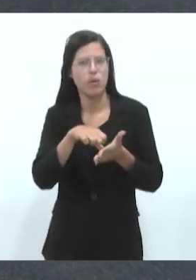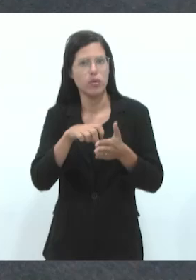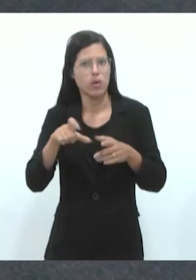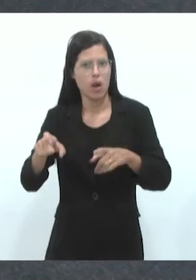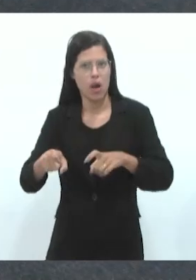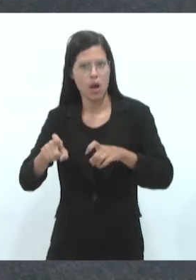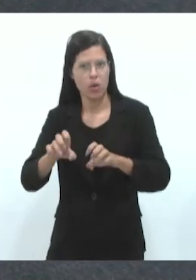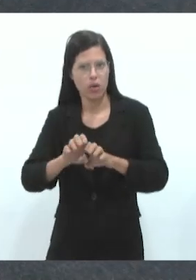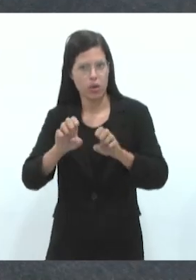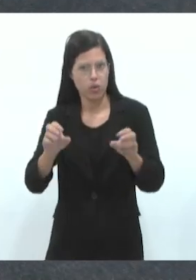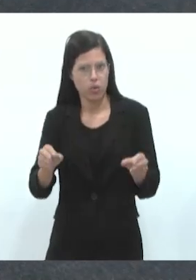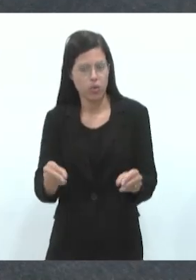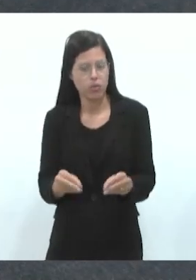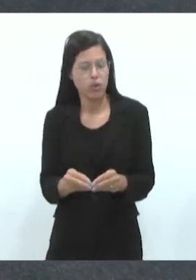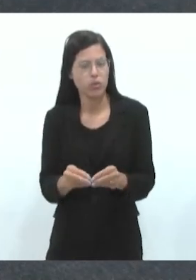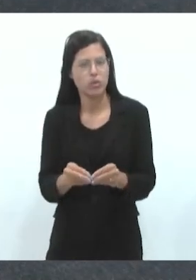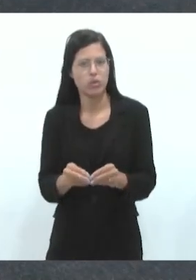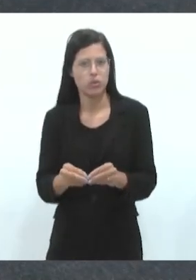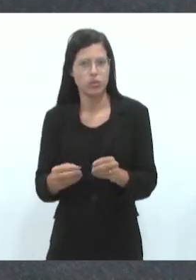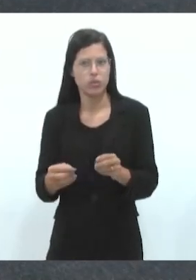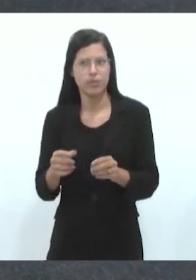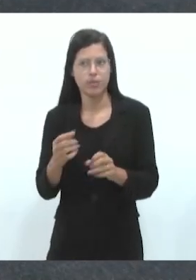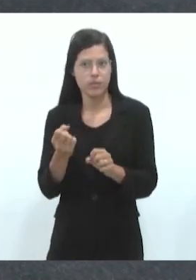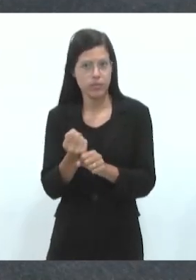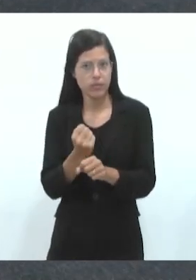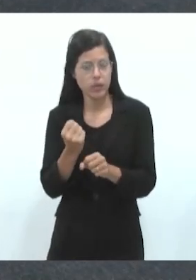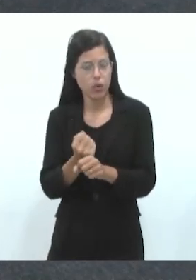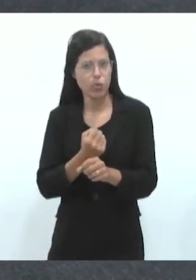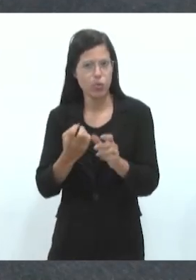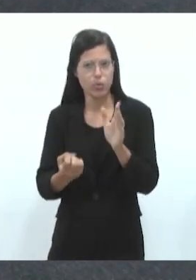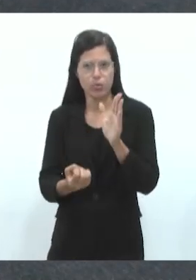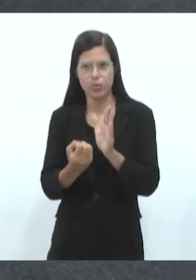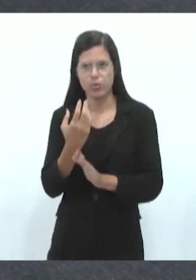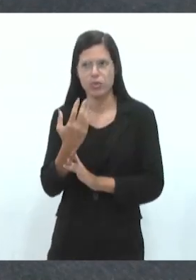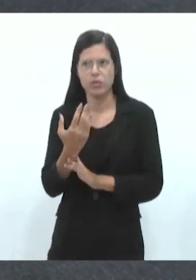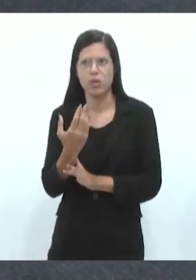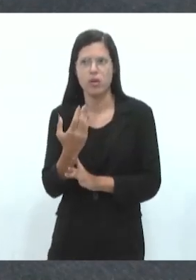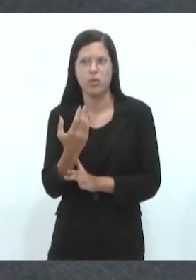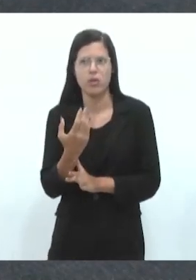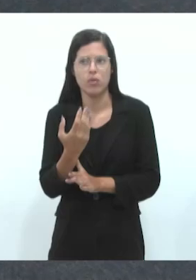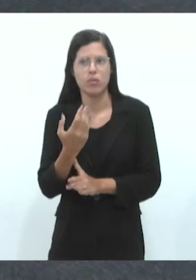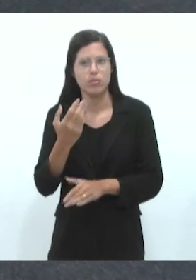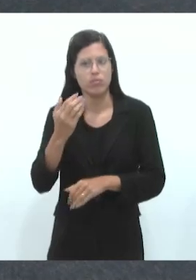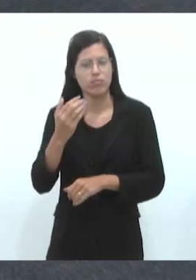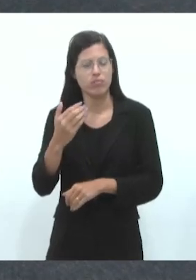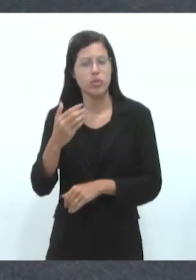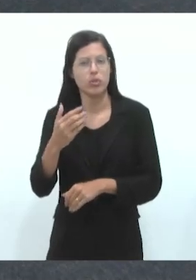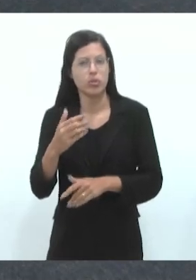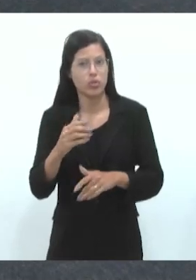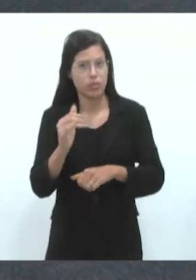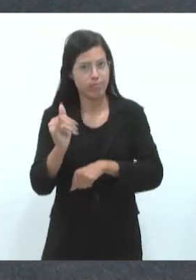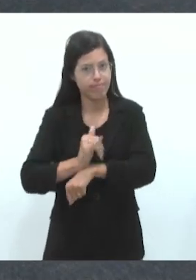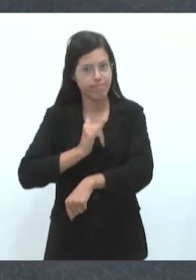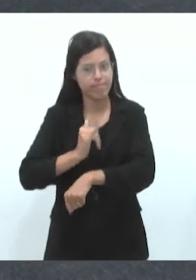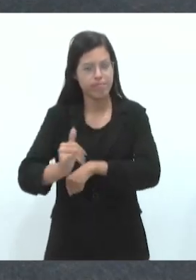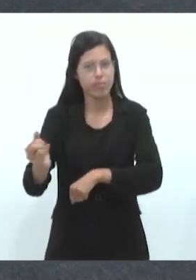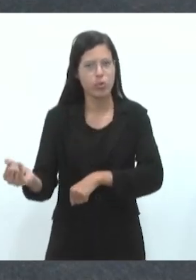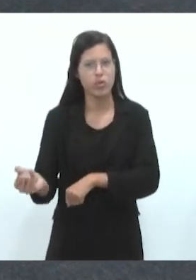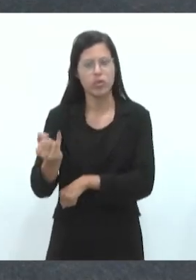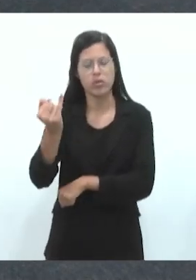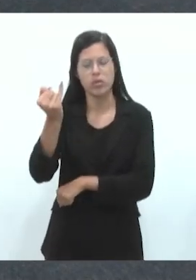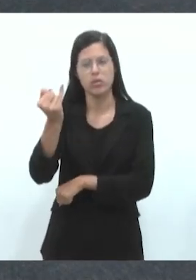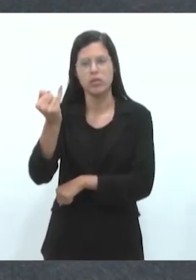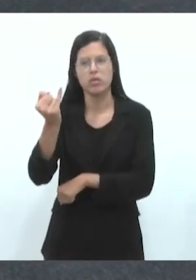do Médio Paraíba é a construção de um instrumento importantíssimo na busca